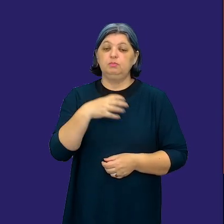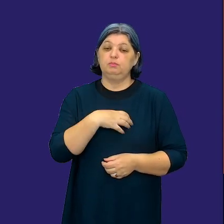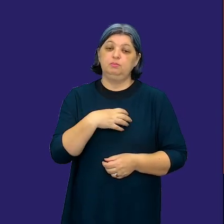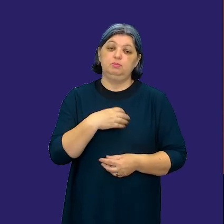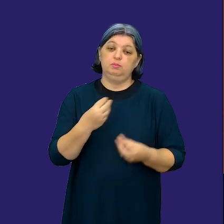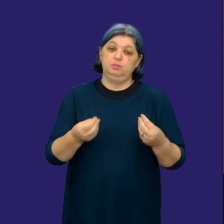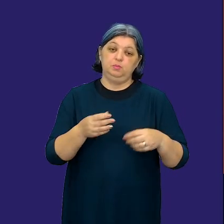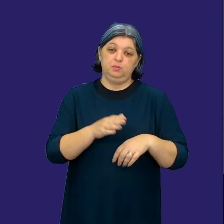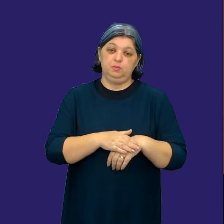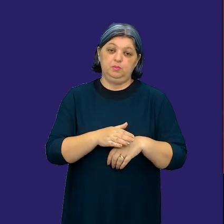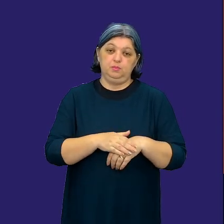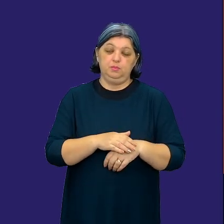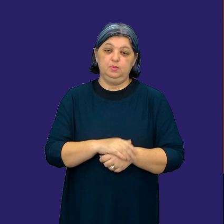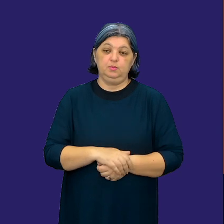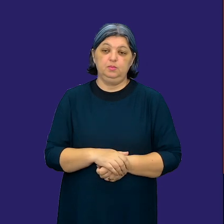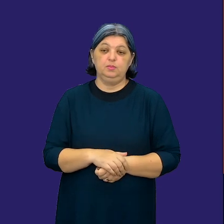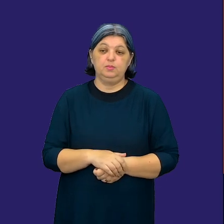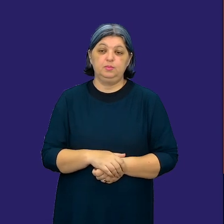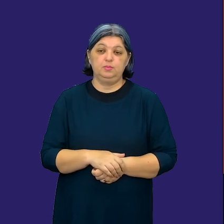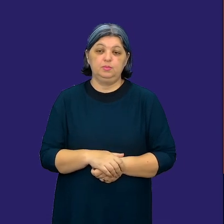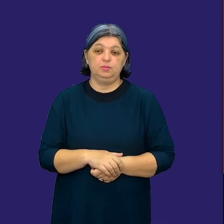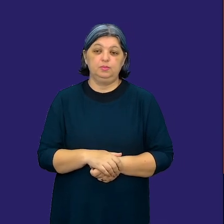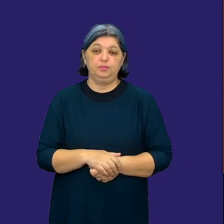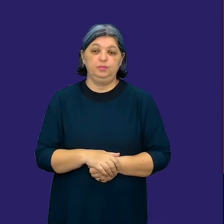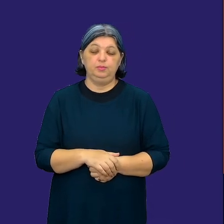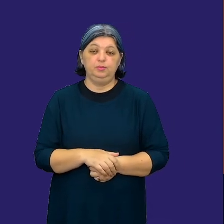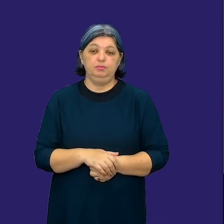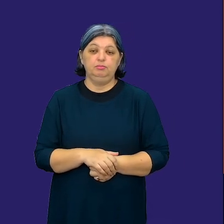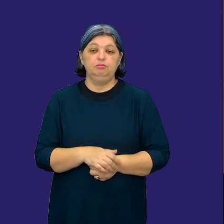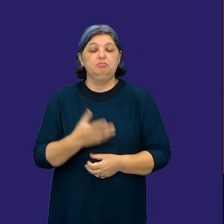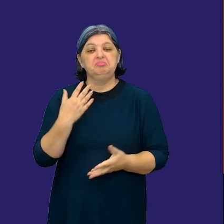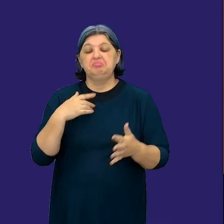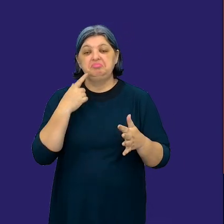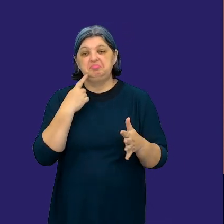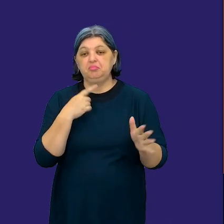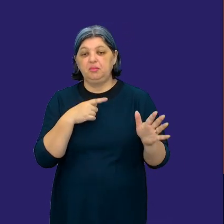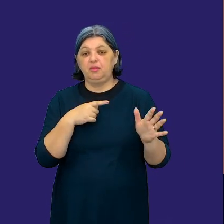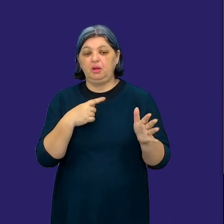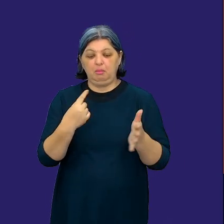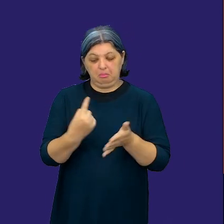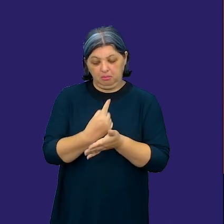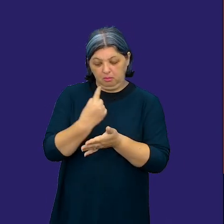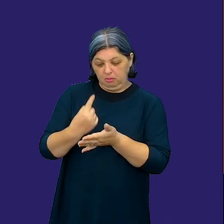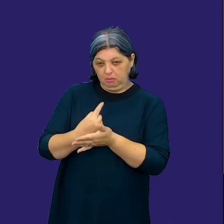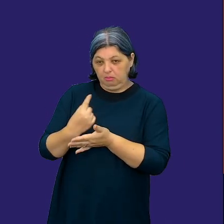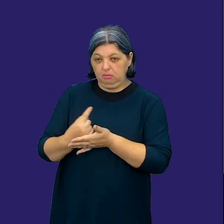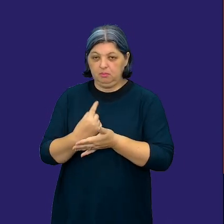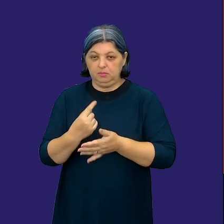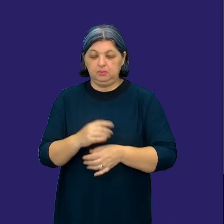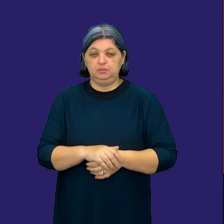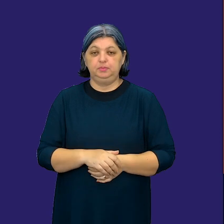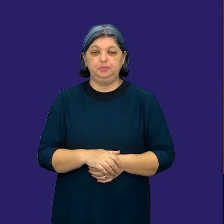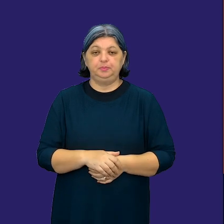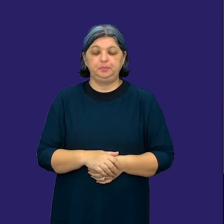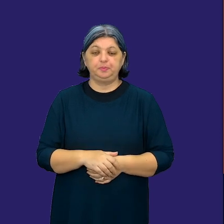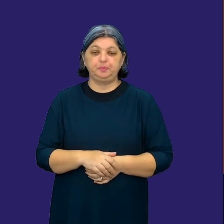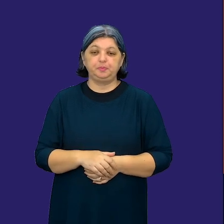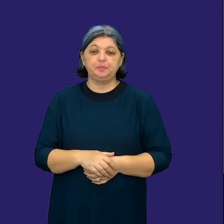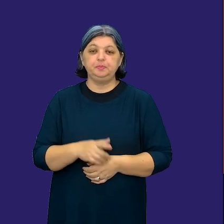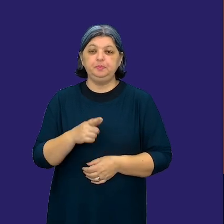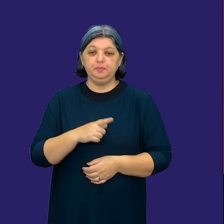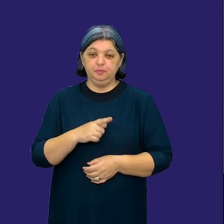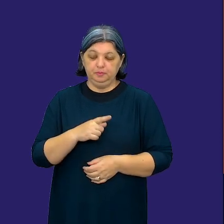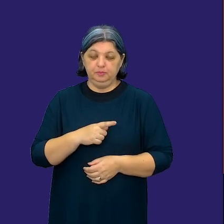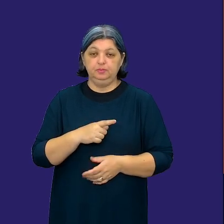poder fazer isso né É não esqueci o Nando de alguma maneira Então no próximo slide nós